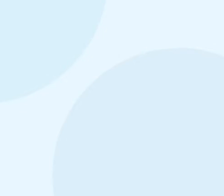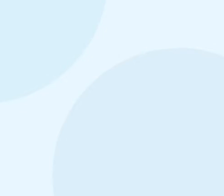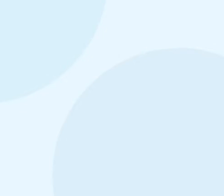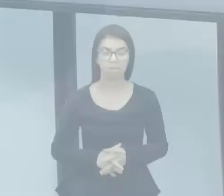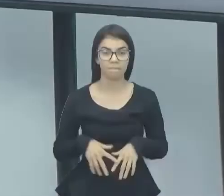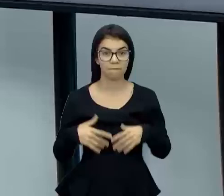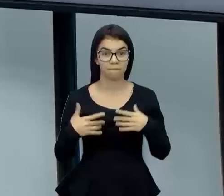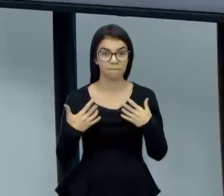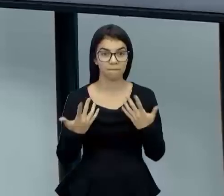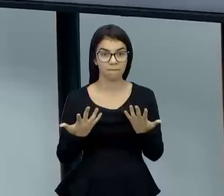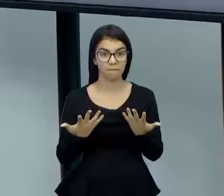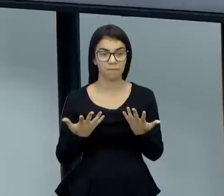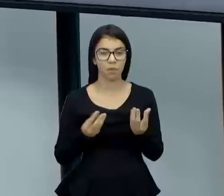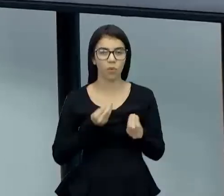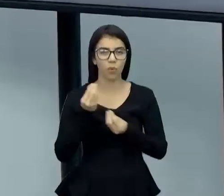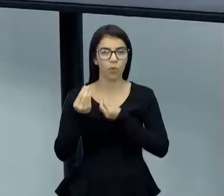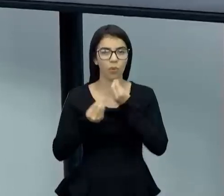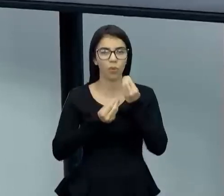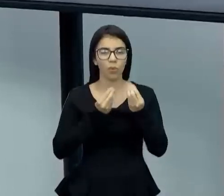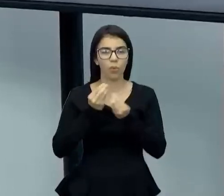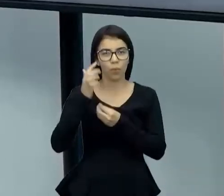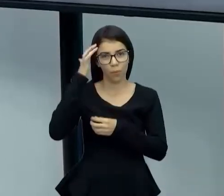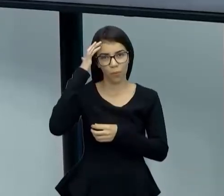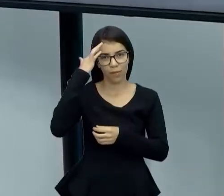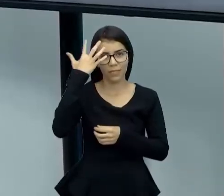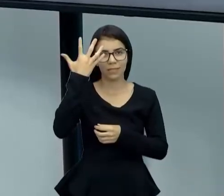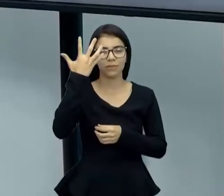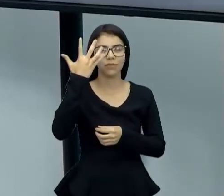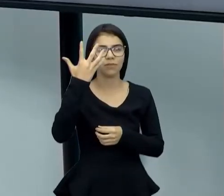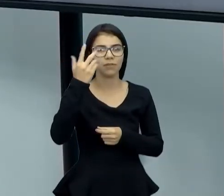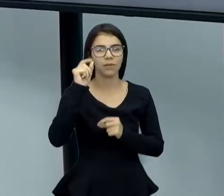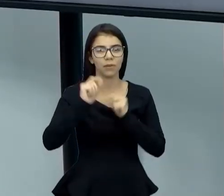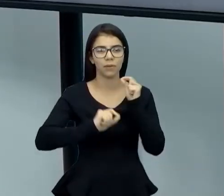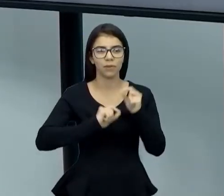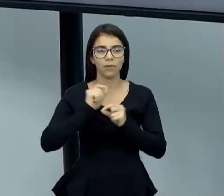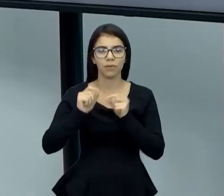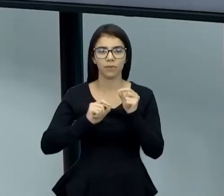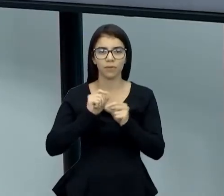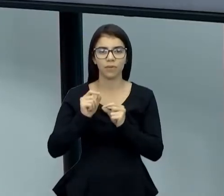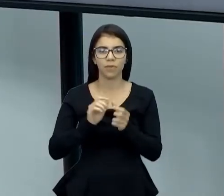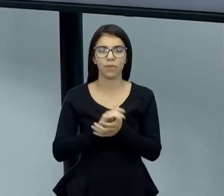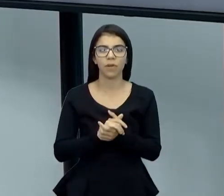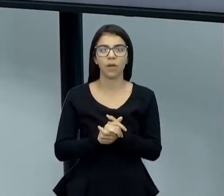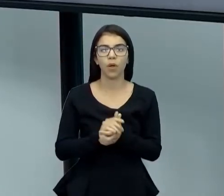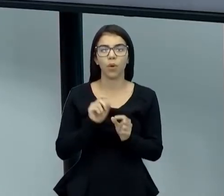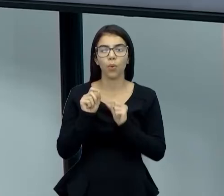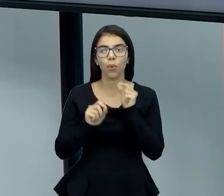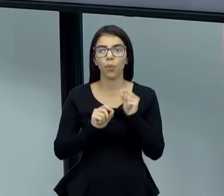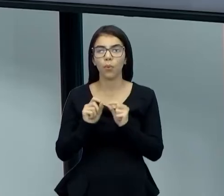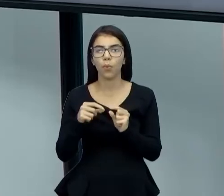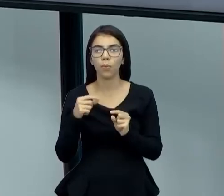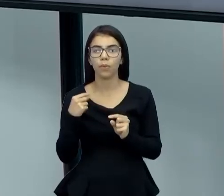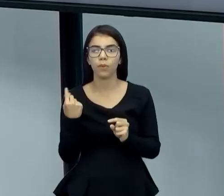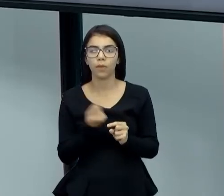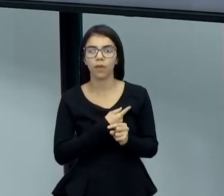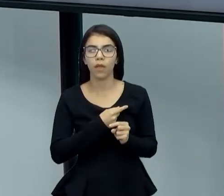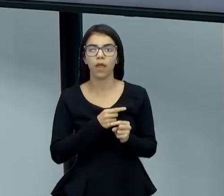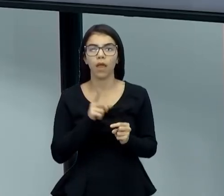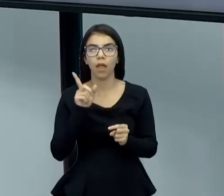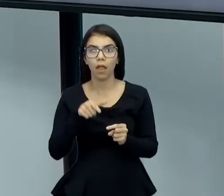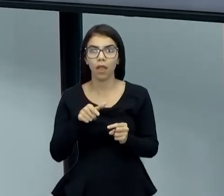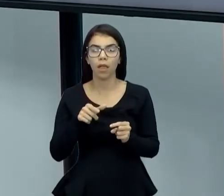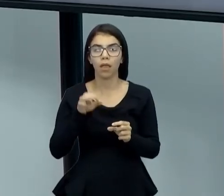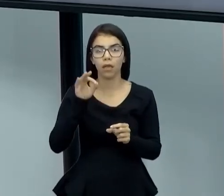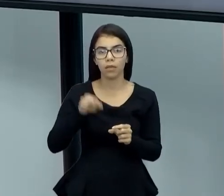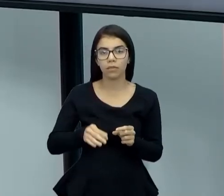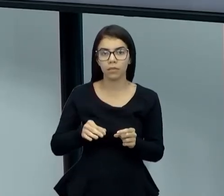E aí, qual conclusão vocês conseguiram chegar? Então vamos ver aí se as nossas ideias estão convergindo